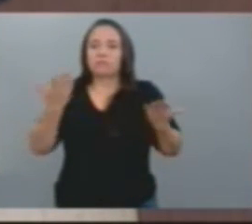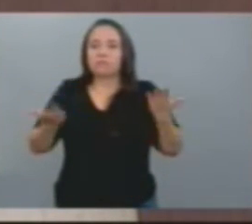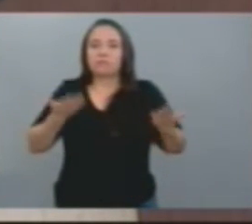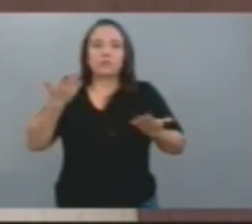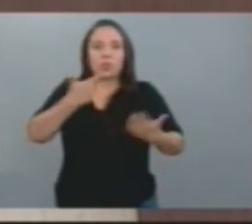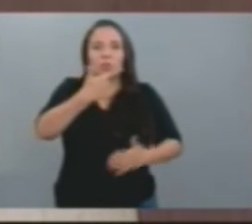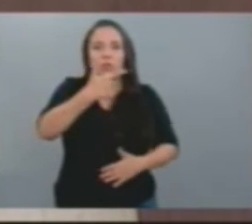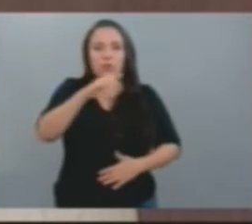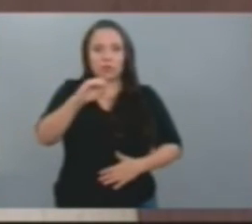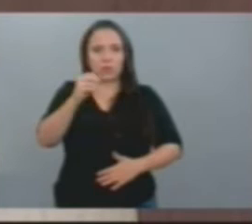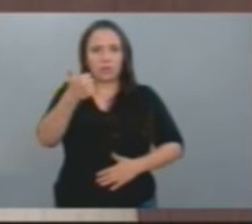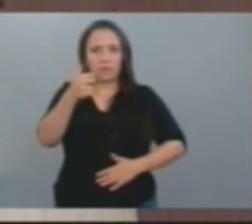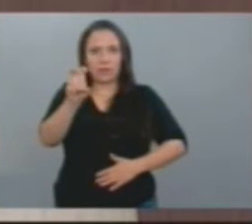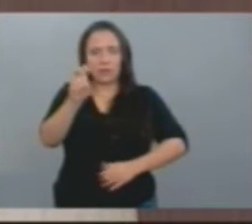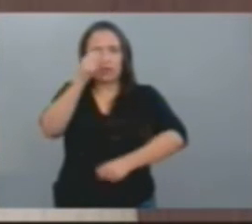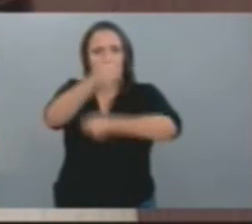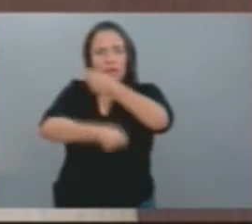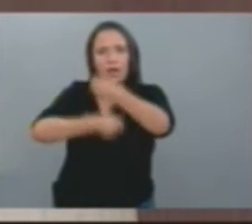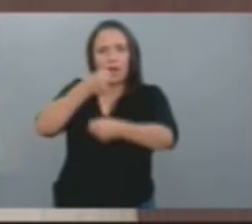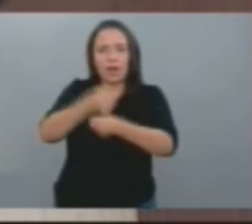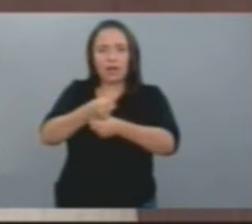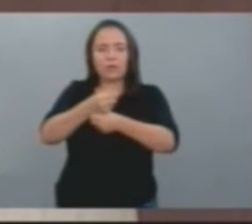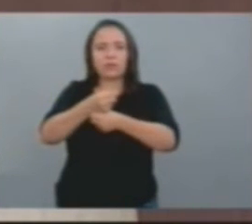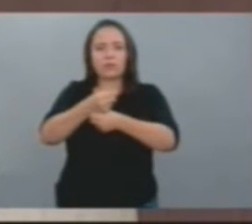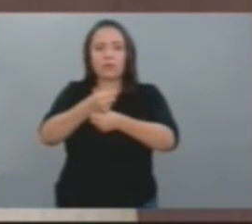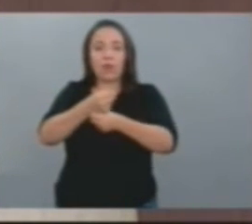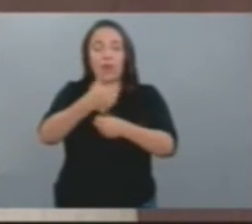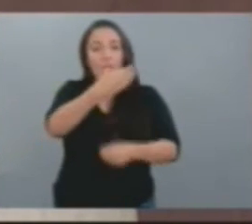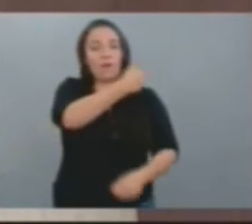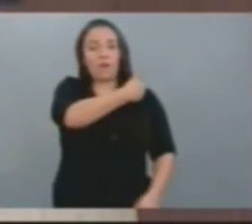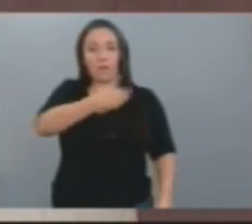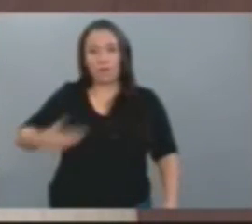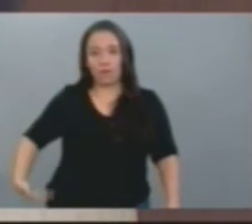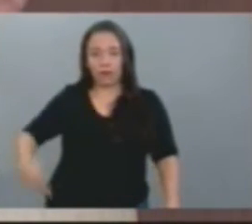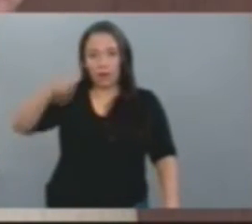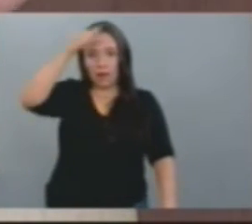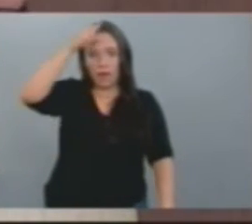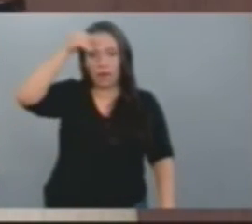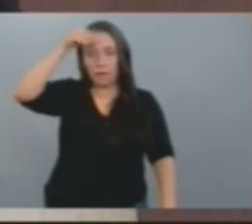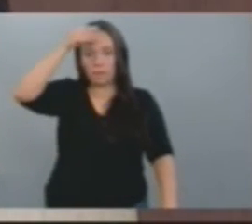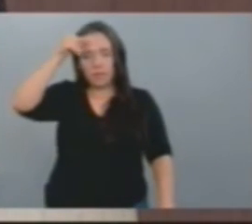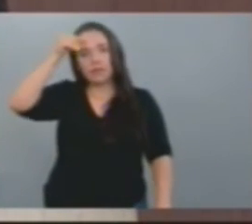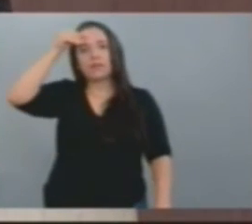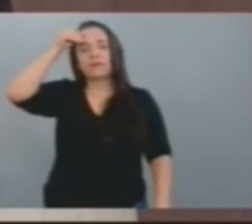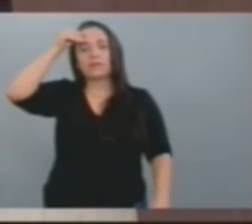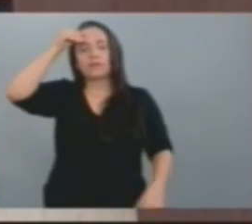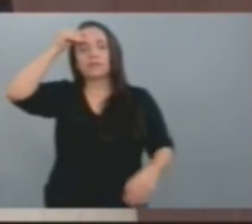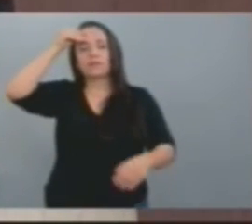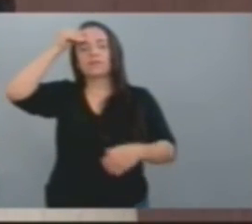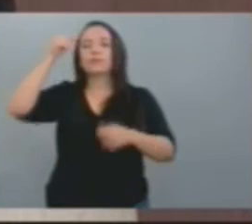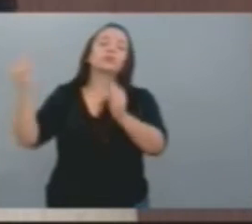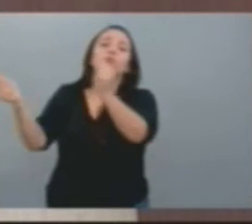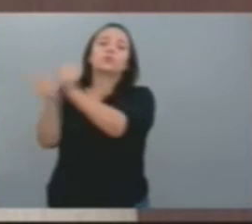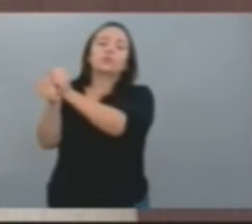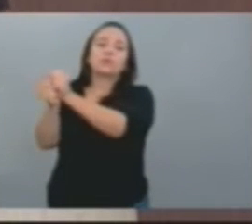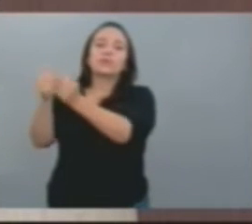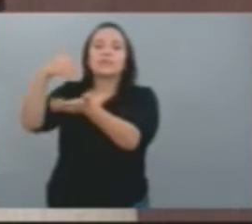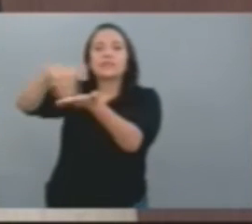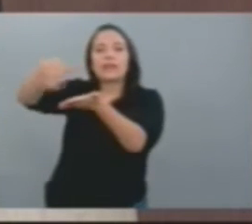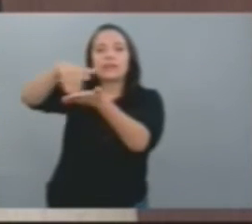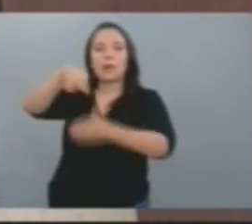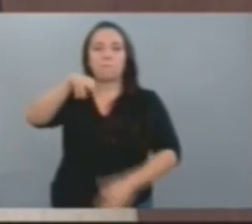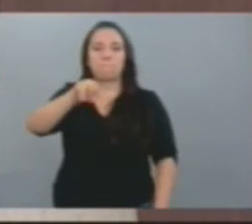de 2015, quando o governador Camilo Santana, por intermédio do seu secretário,